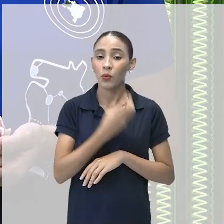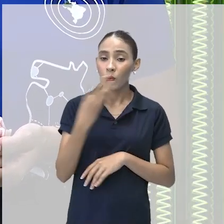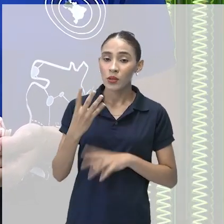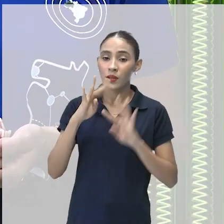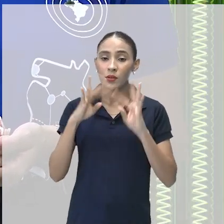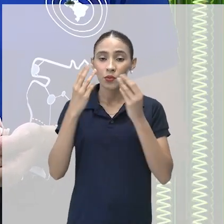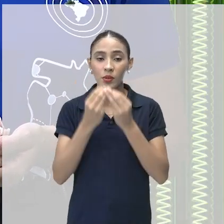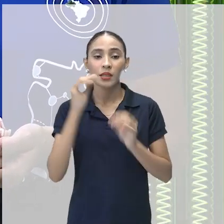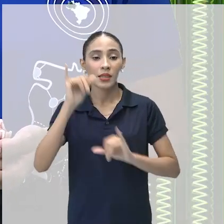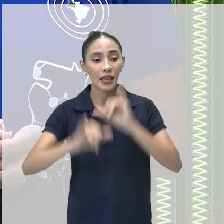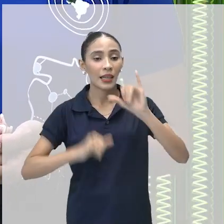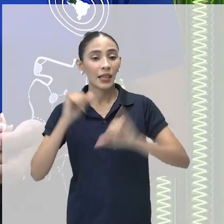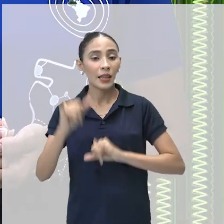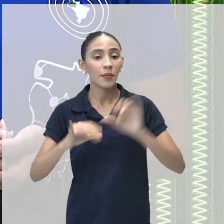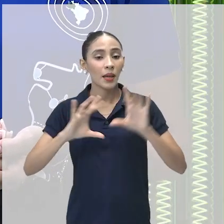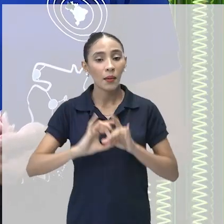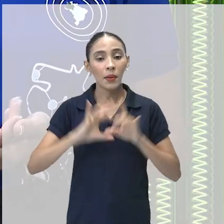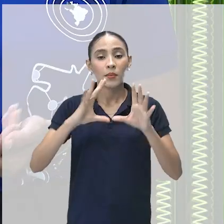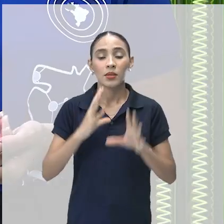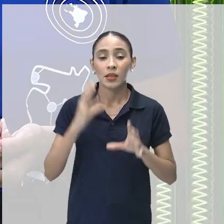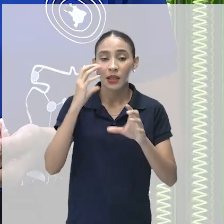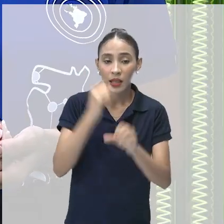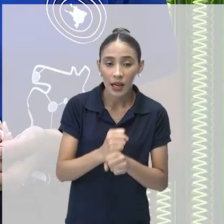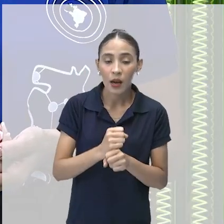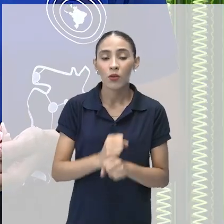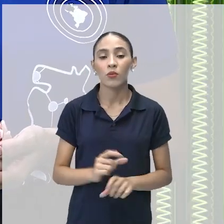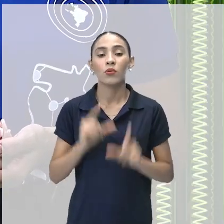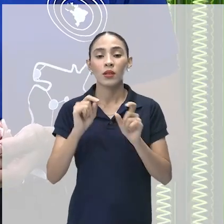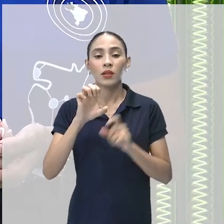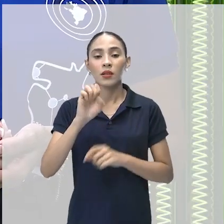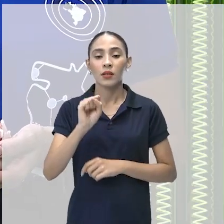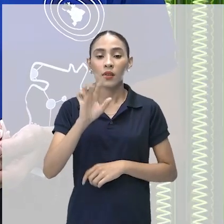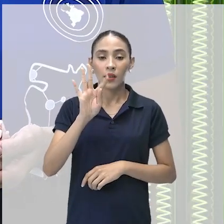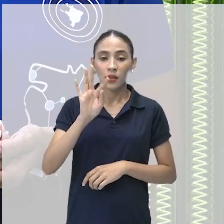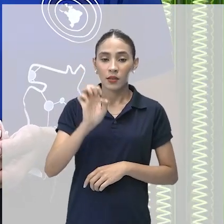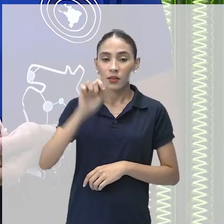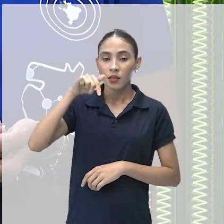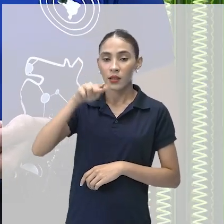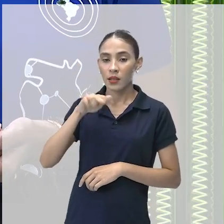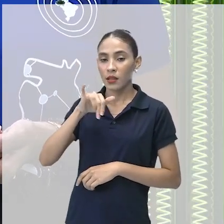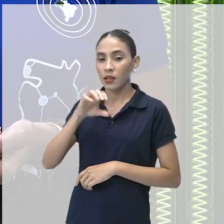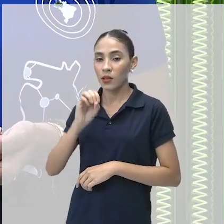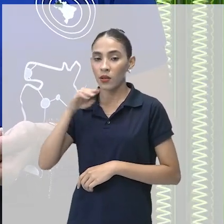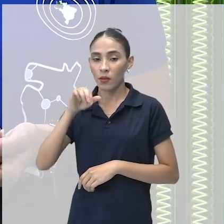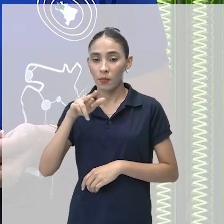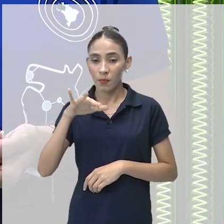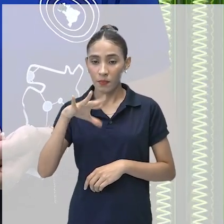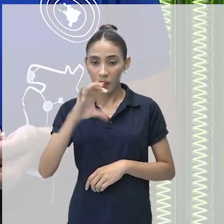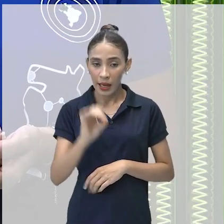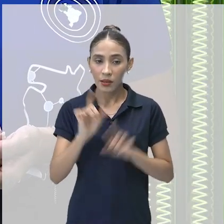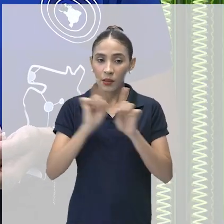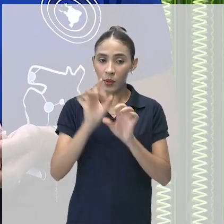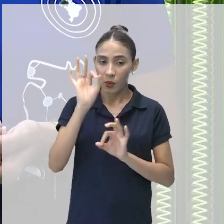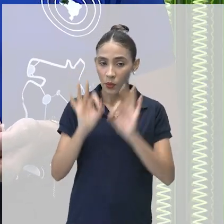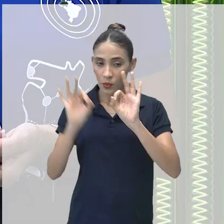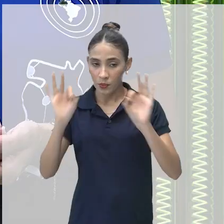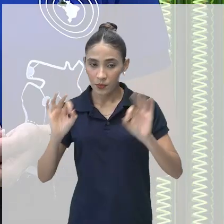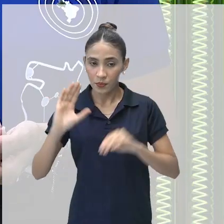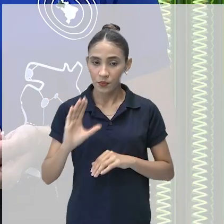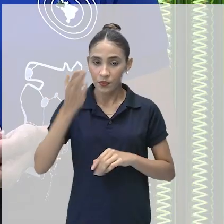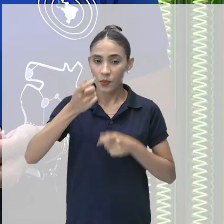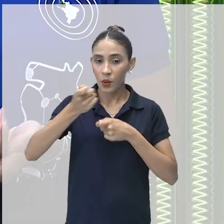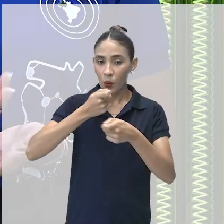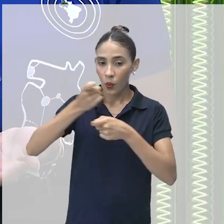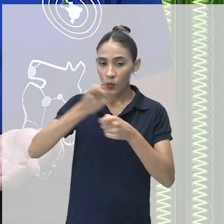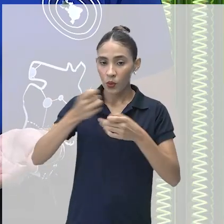quantificar substâncias químicas, permitindo o que nós chamamos de cálculos estequiométricos, formulação de soluções,